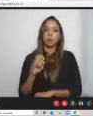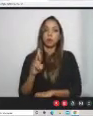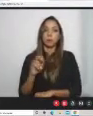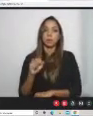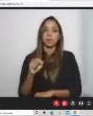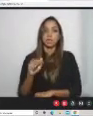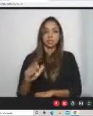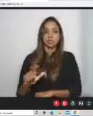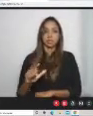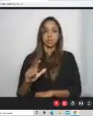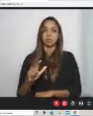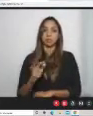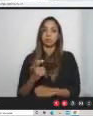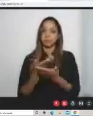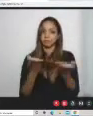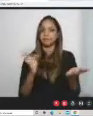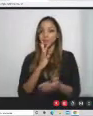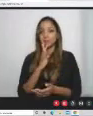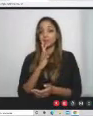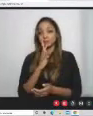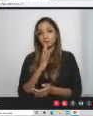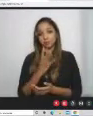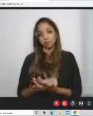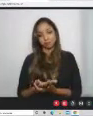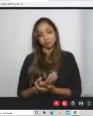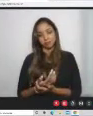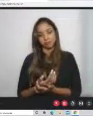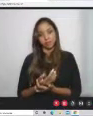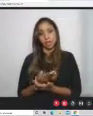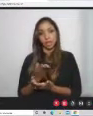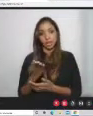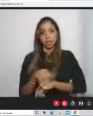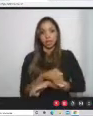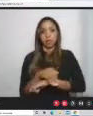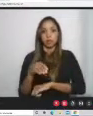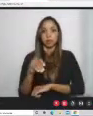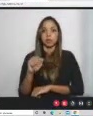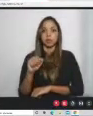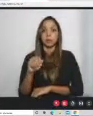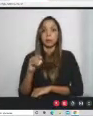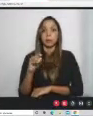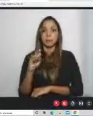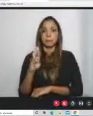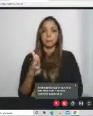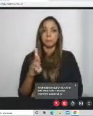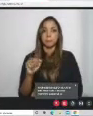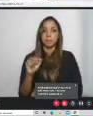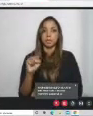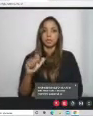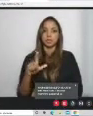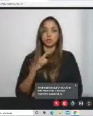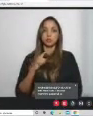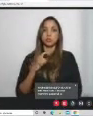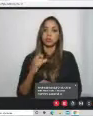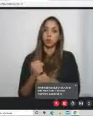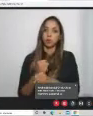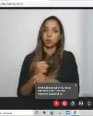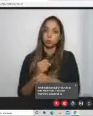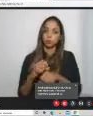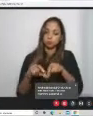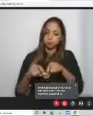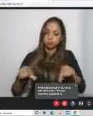muito mesmo. E a Avenida Brasil, ela tem uma obra lá de calçamento, que essa